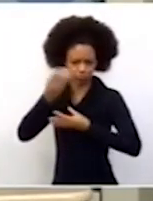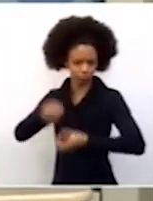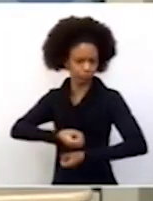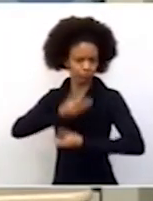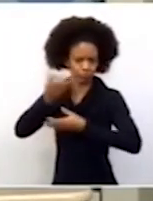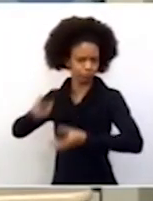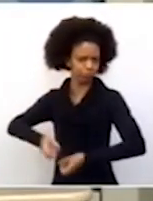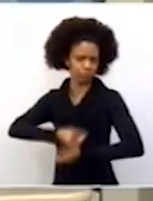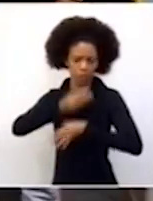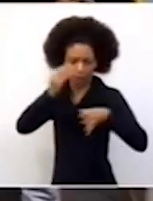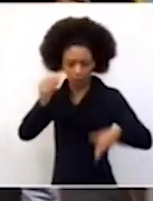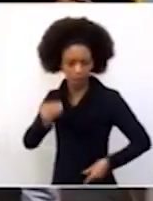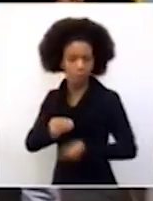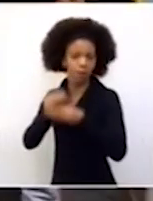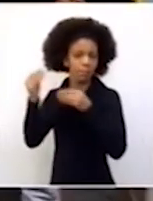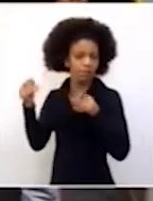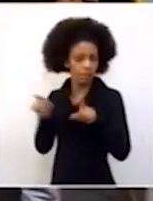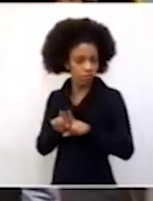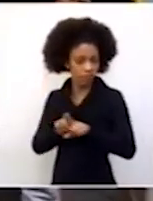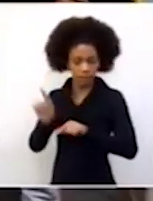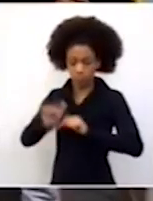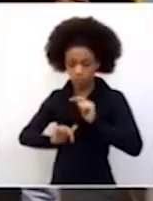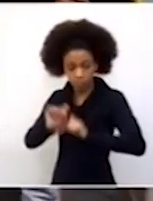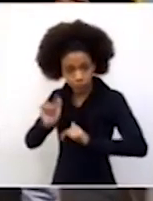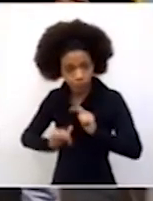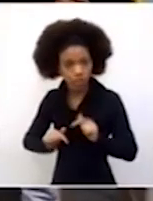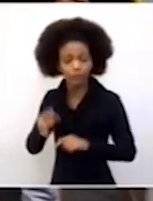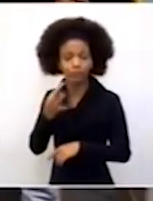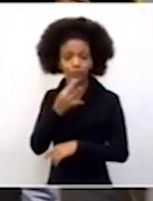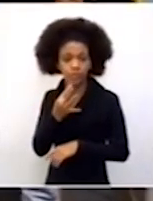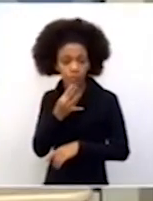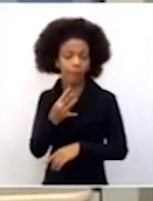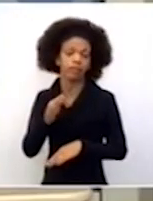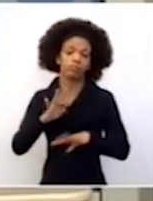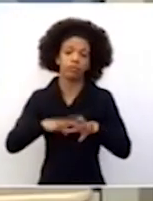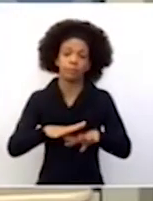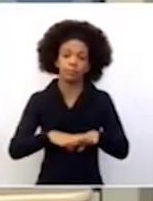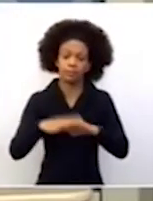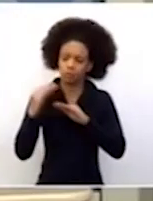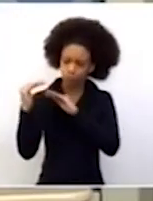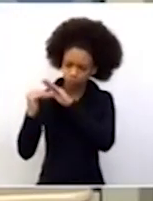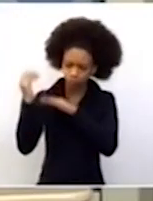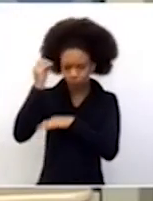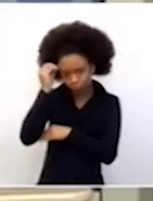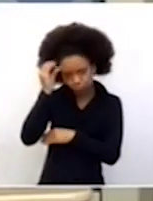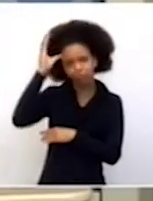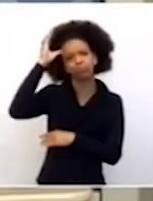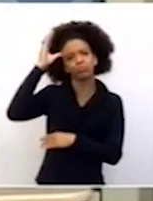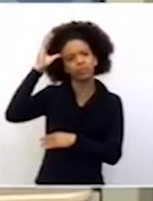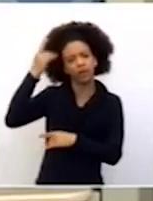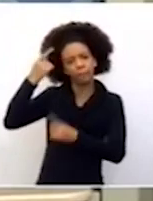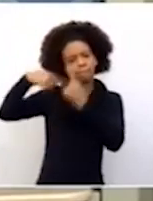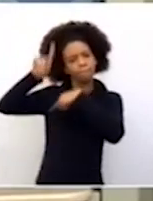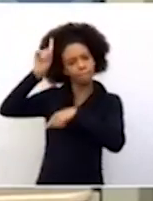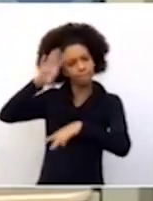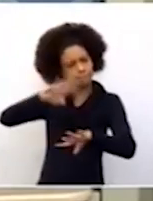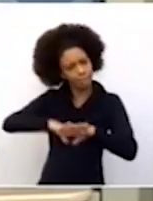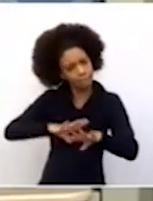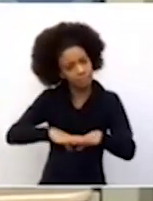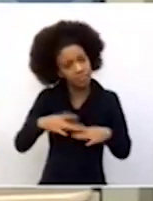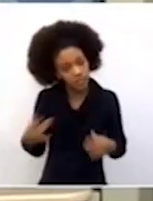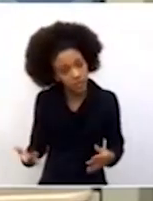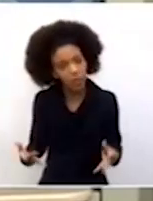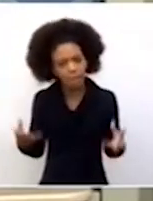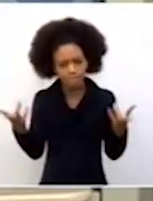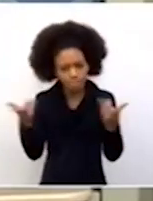intencionalidades, a questão, né, dos objetos de conhecimento da matemática, né? Desenvolver esse pensamento matemático, né? Então, e você viu que aí é